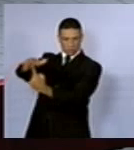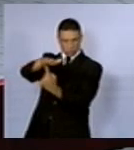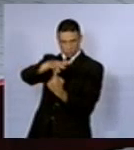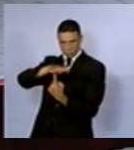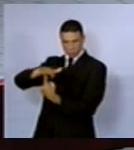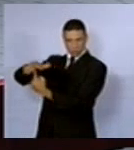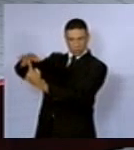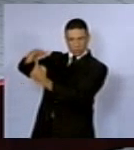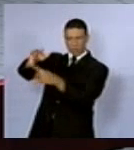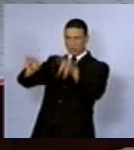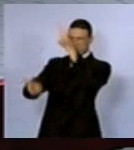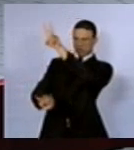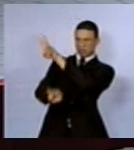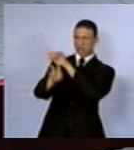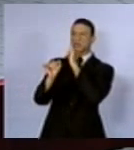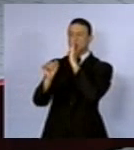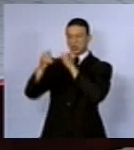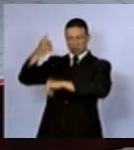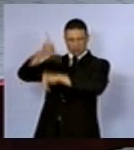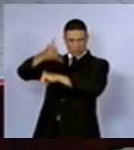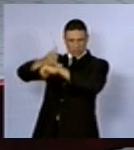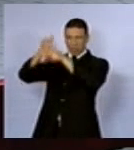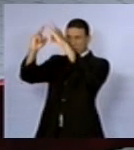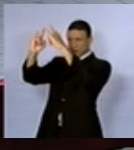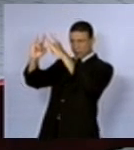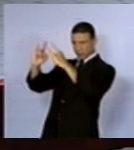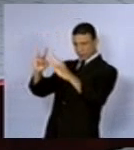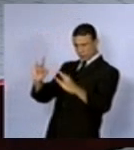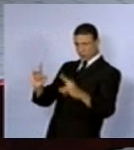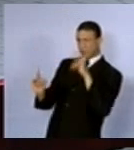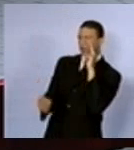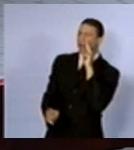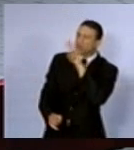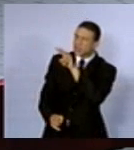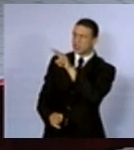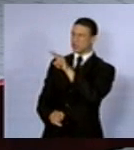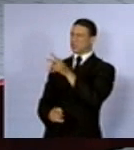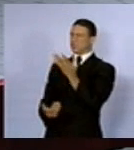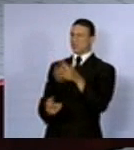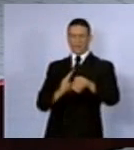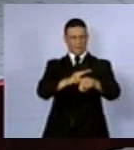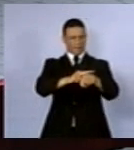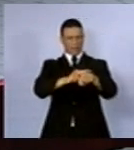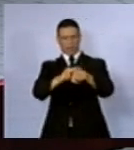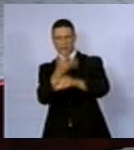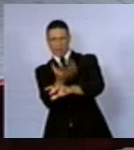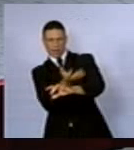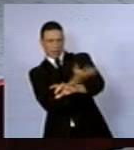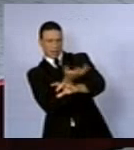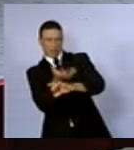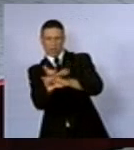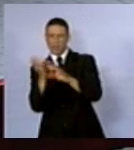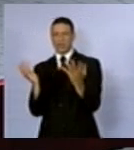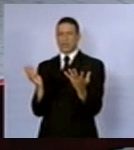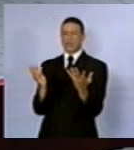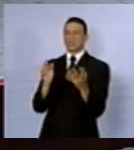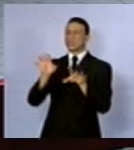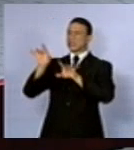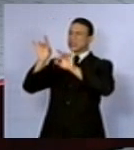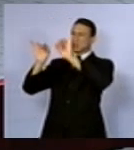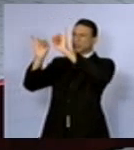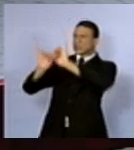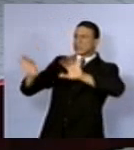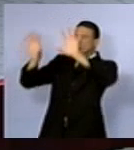poluição visual, a torre, aquela estrutura, ela contrasta com o verde, ela contrasta com as